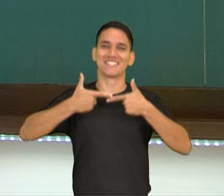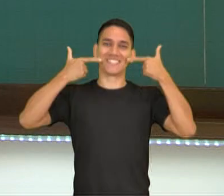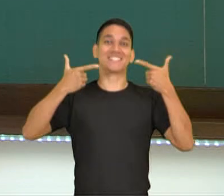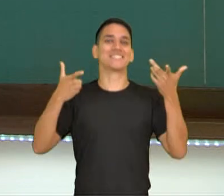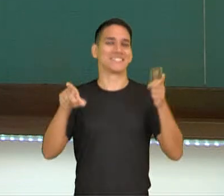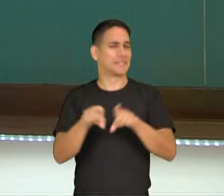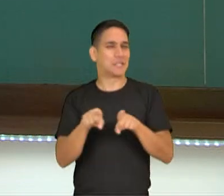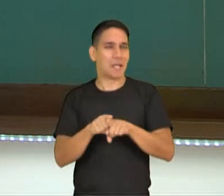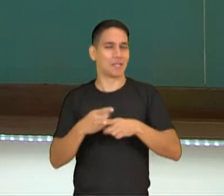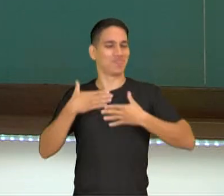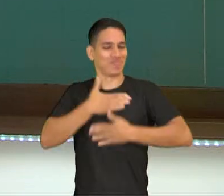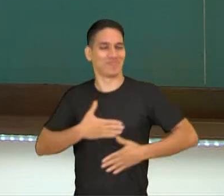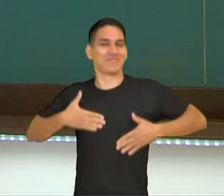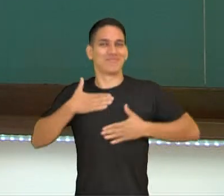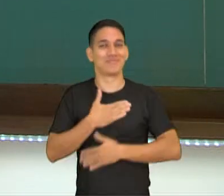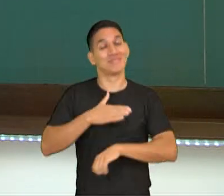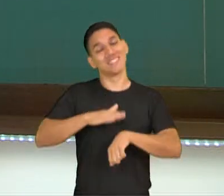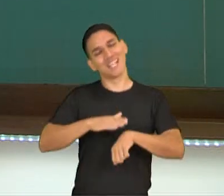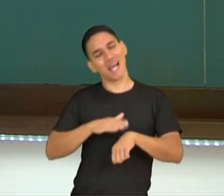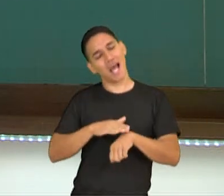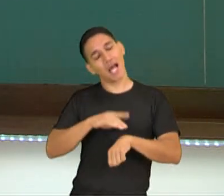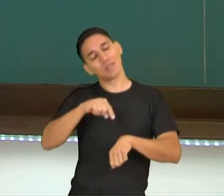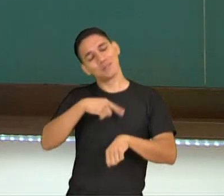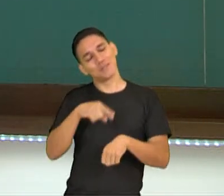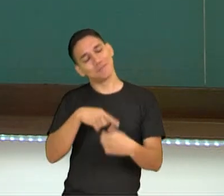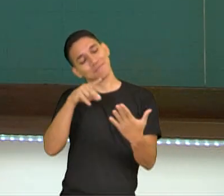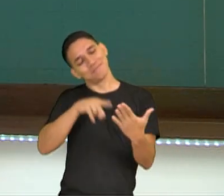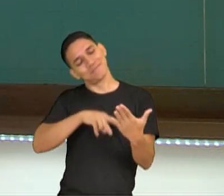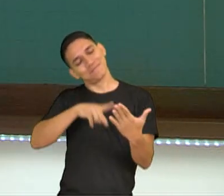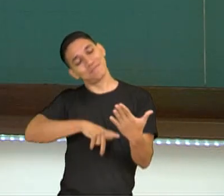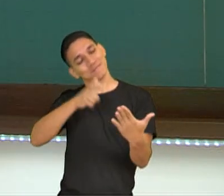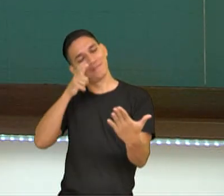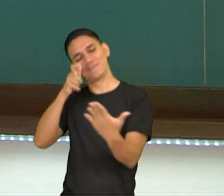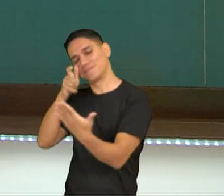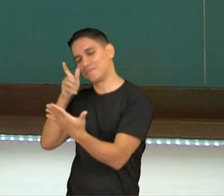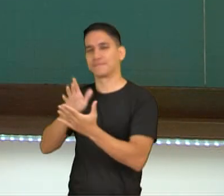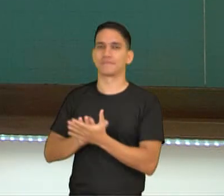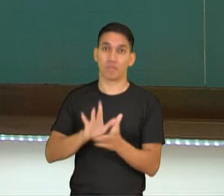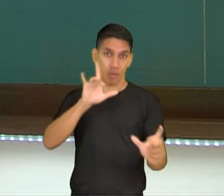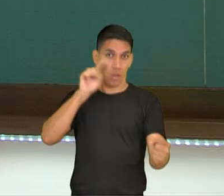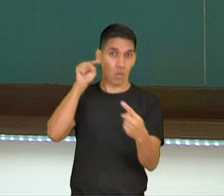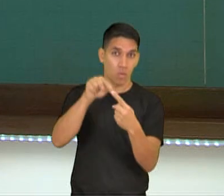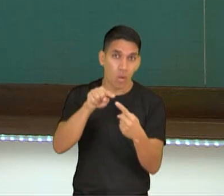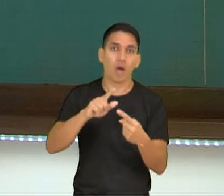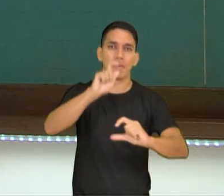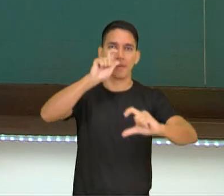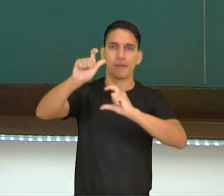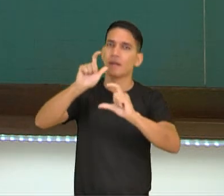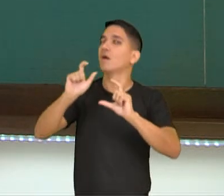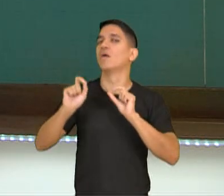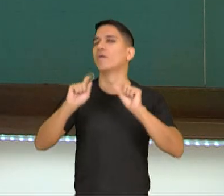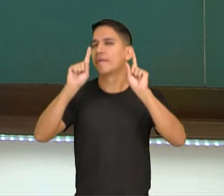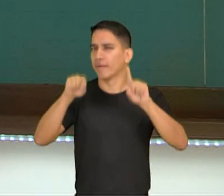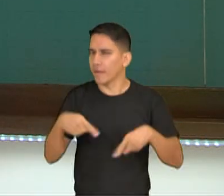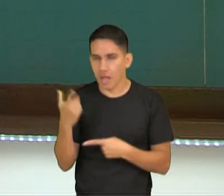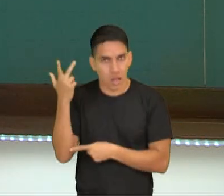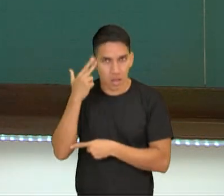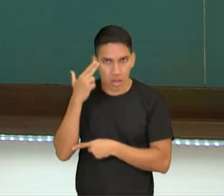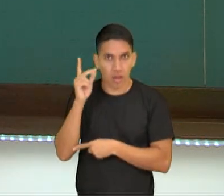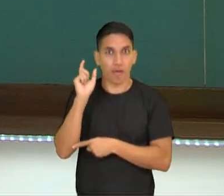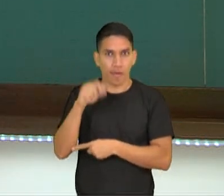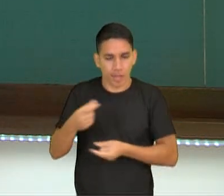entretenimento, a diversão, o passatempo dos leitores. O objetivo das histórias em quadrinhos é, geralmente,